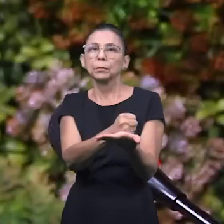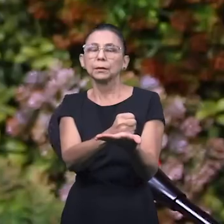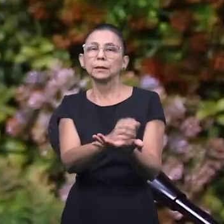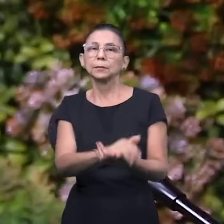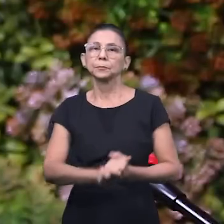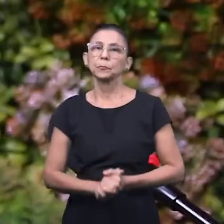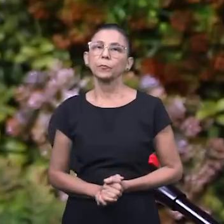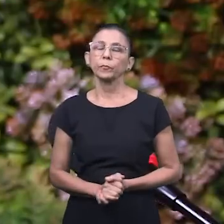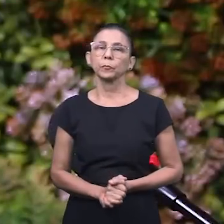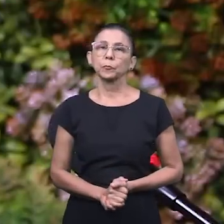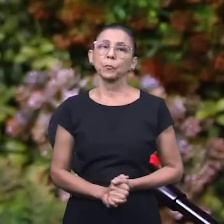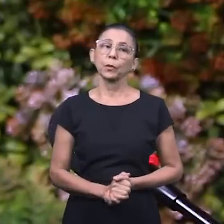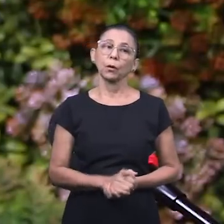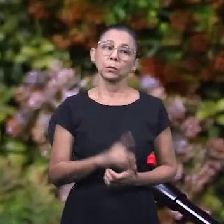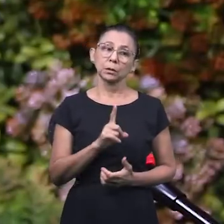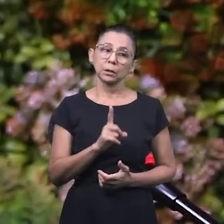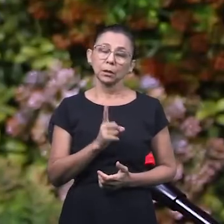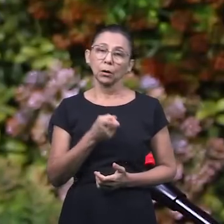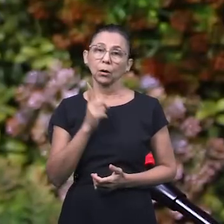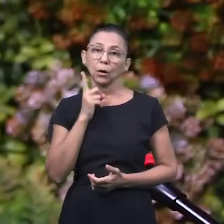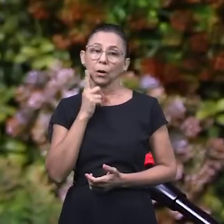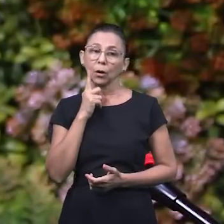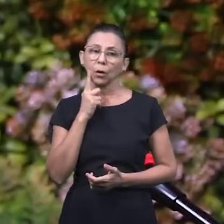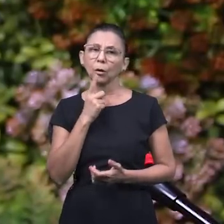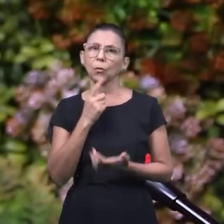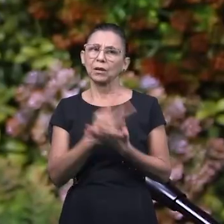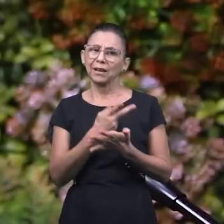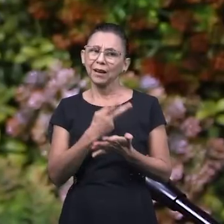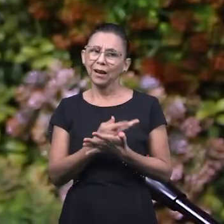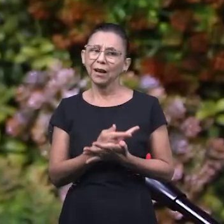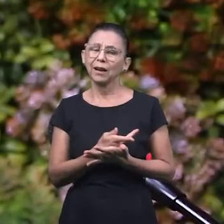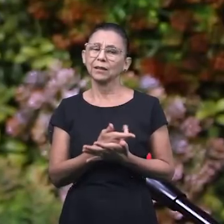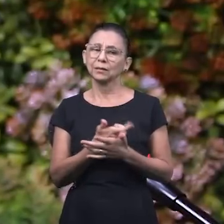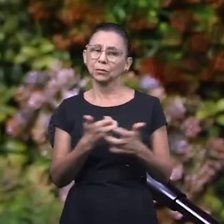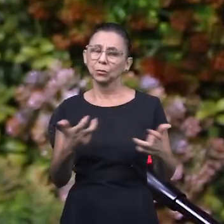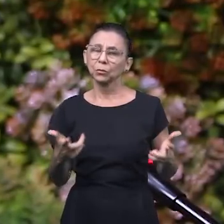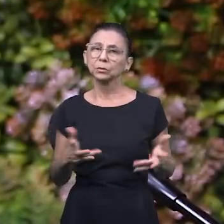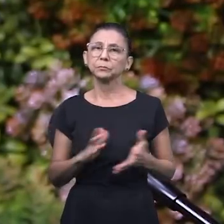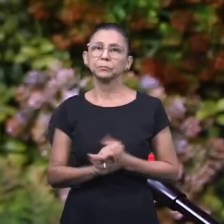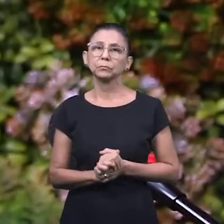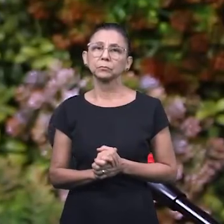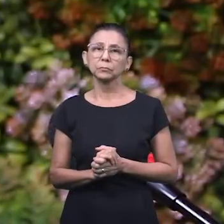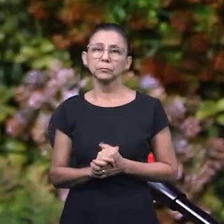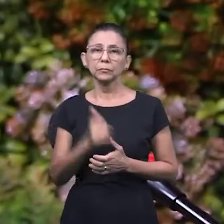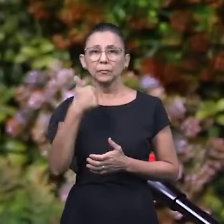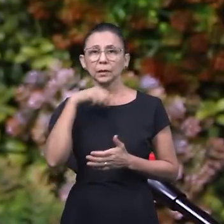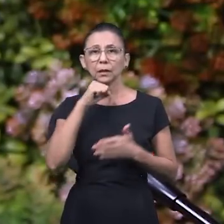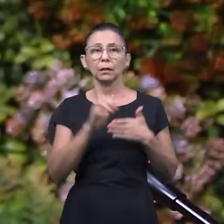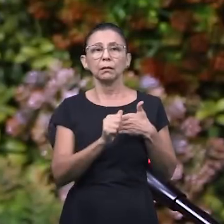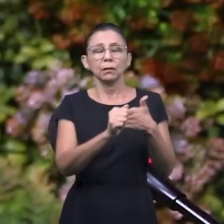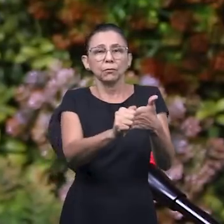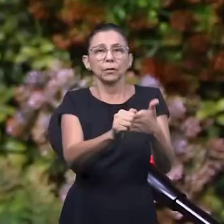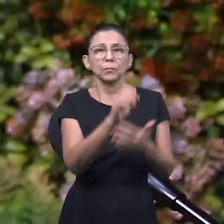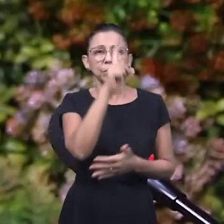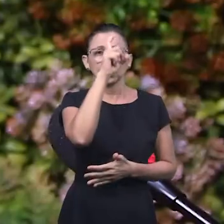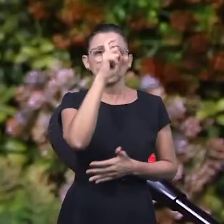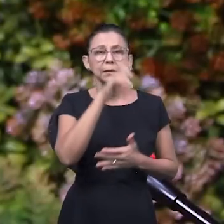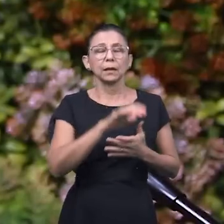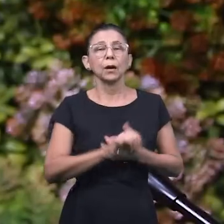prestar e falou, tem alguma coisa errada, vamos para lá. Quando foi, os médicos fizeram vários exames nela e